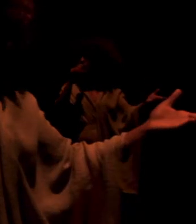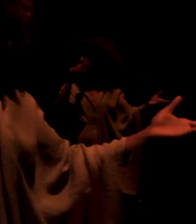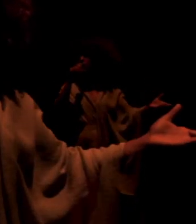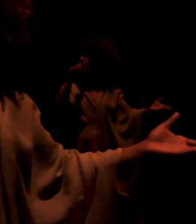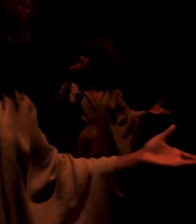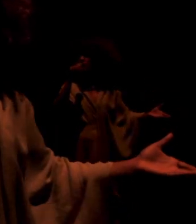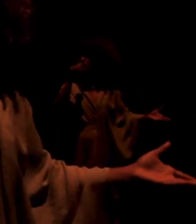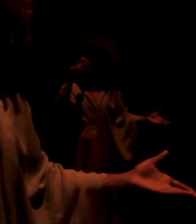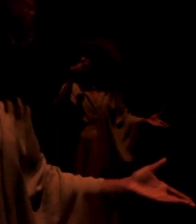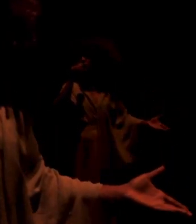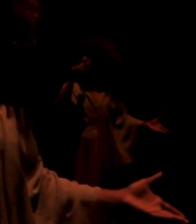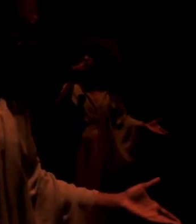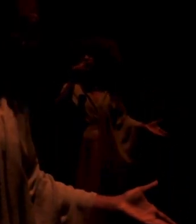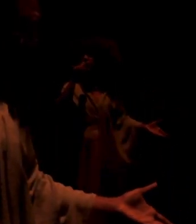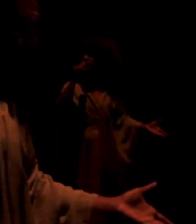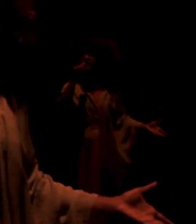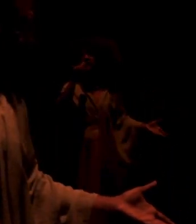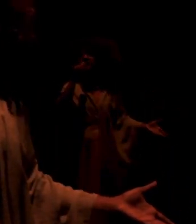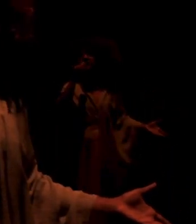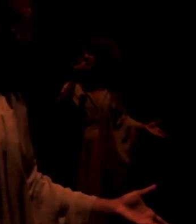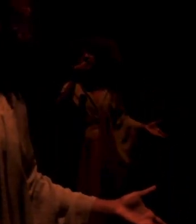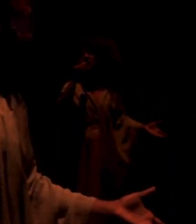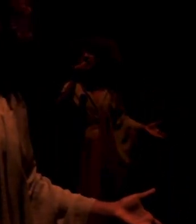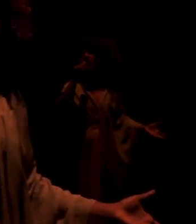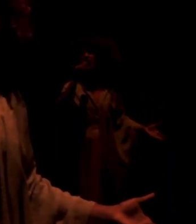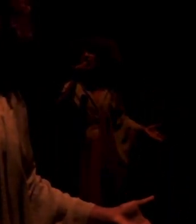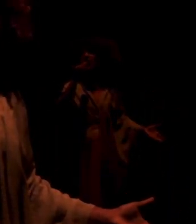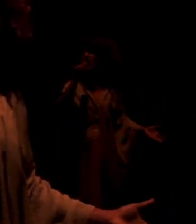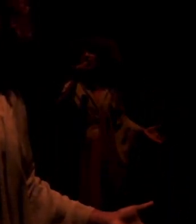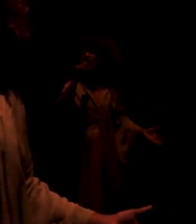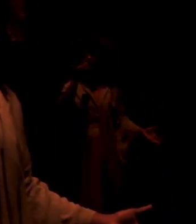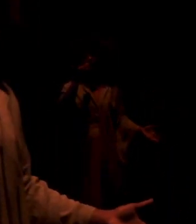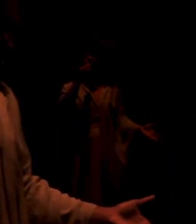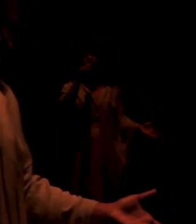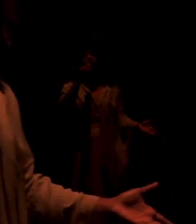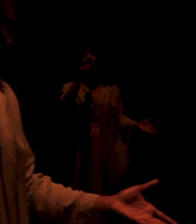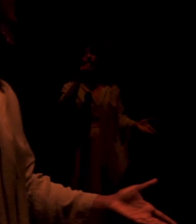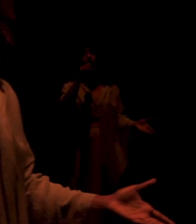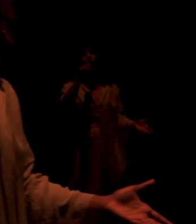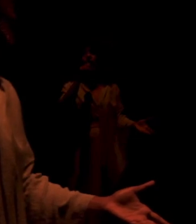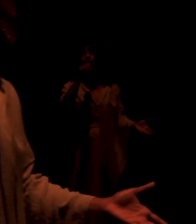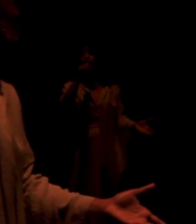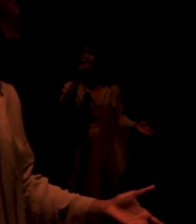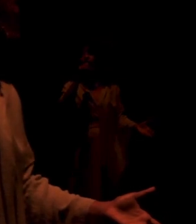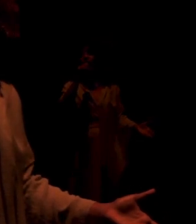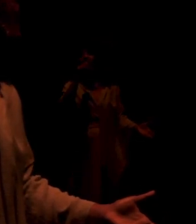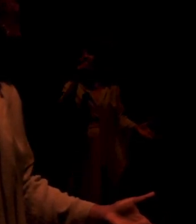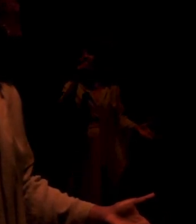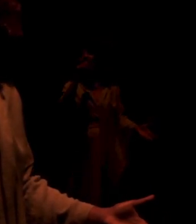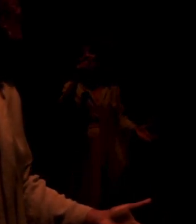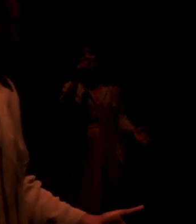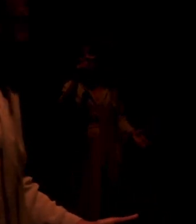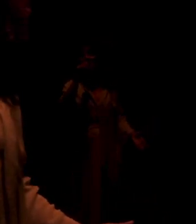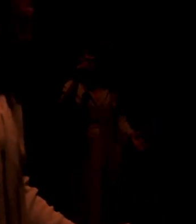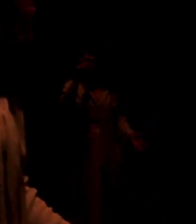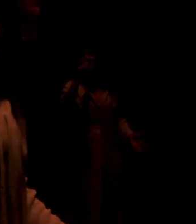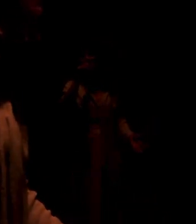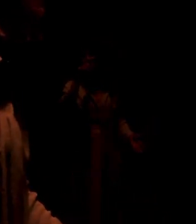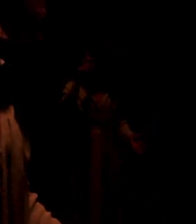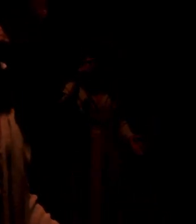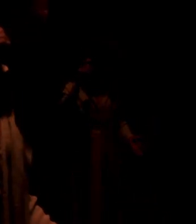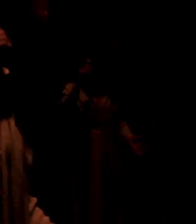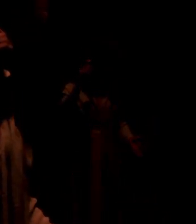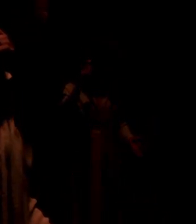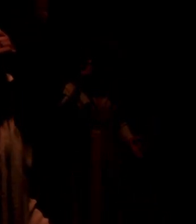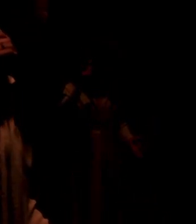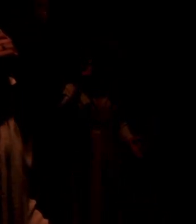Mas não, não, não precisa chorar, que o canto do Arapuã vai te